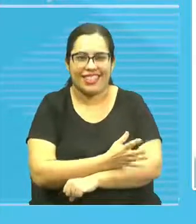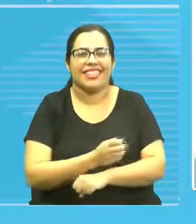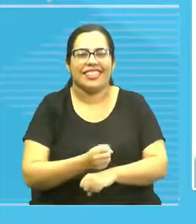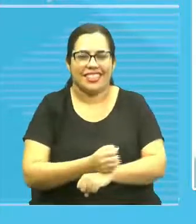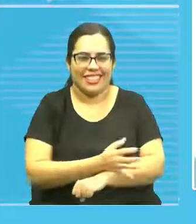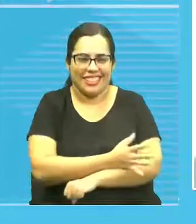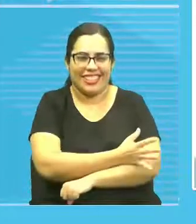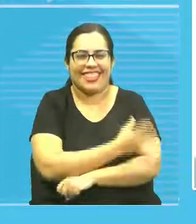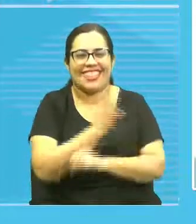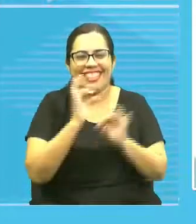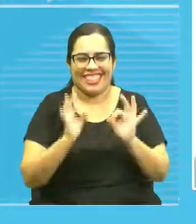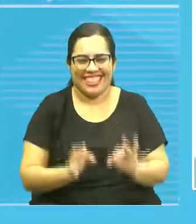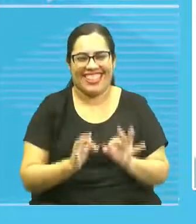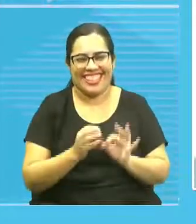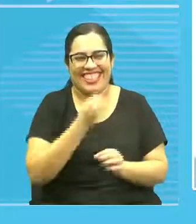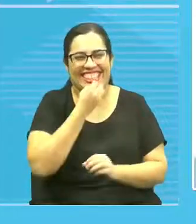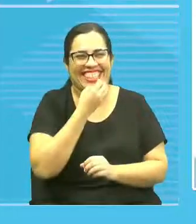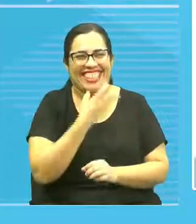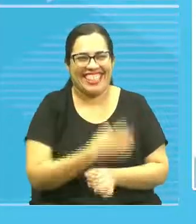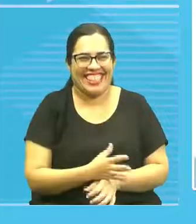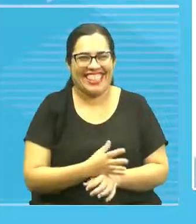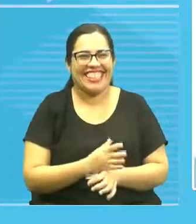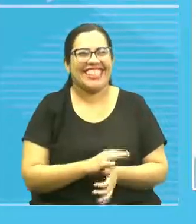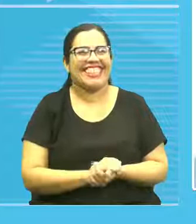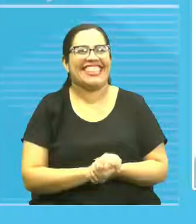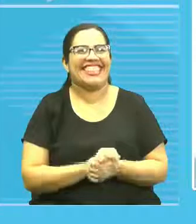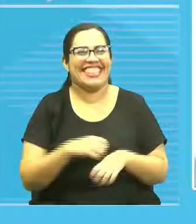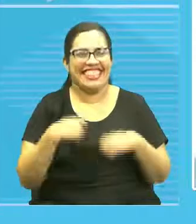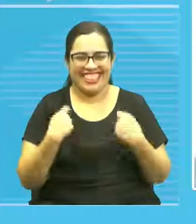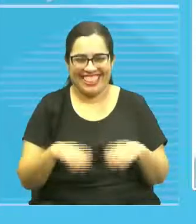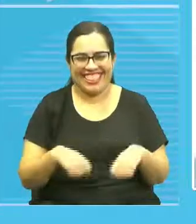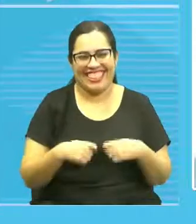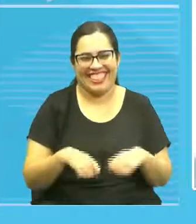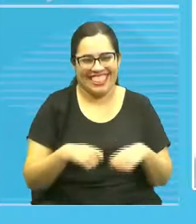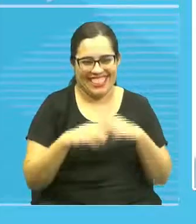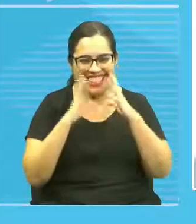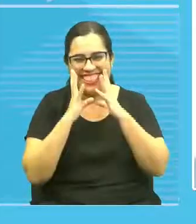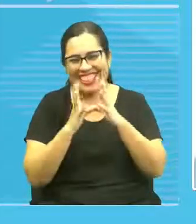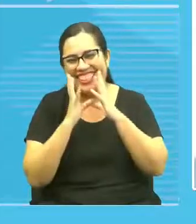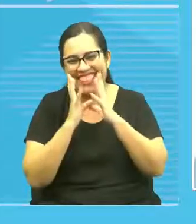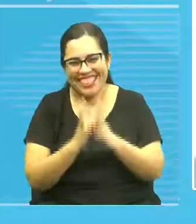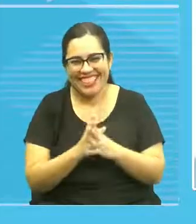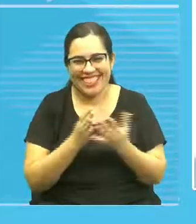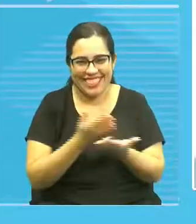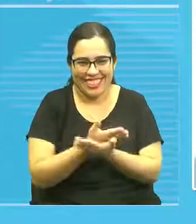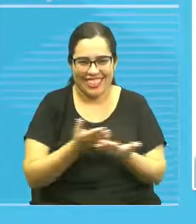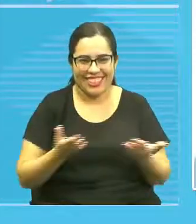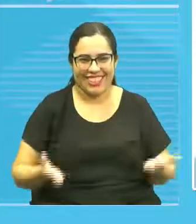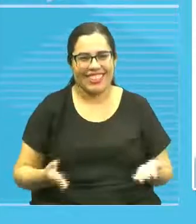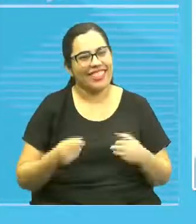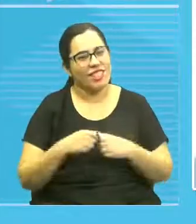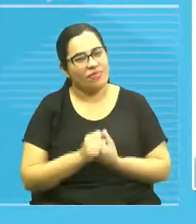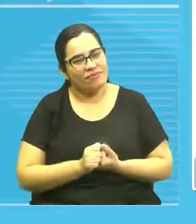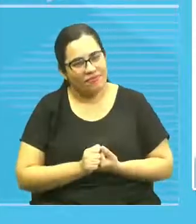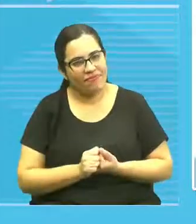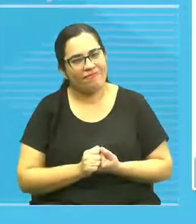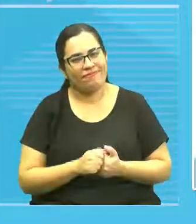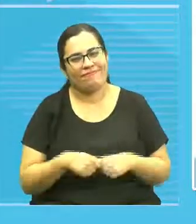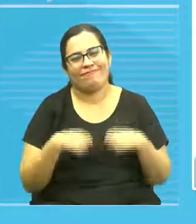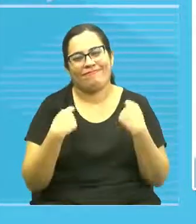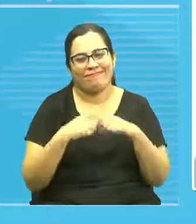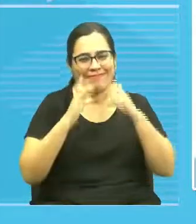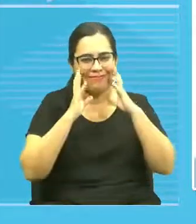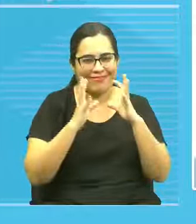Isso, muito bem, rapaz, aqui eu tô dizendo, aqui é concorrente de vocês. A Rosinha é concorrente